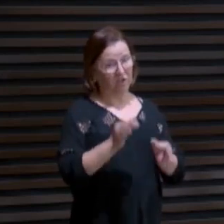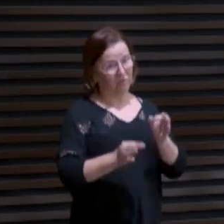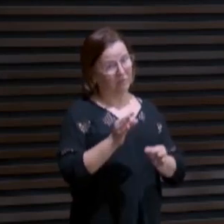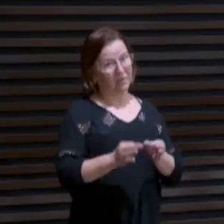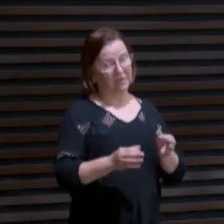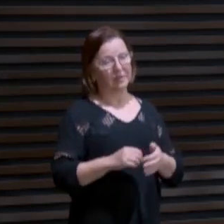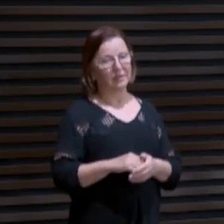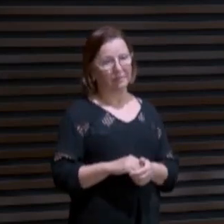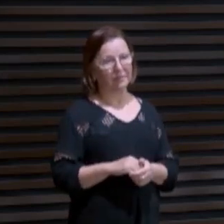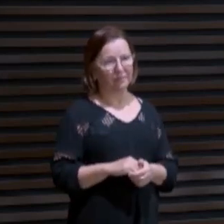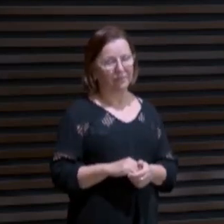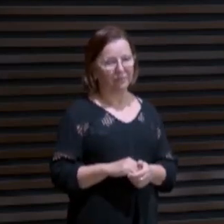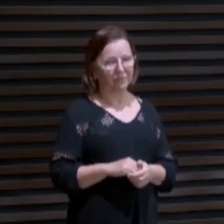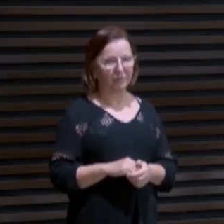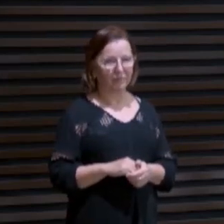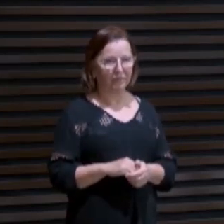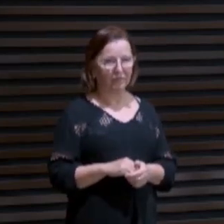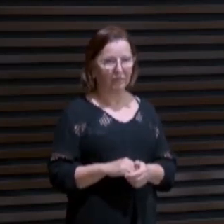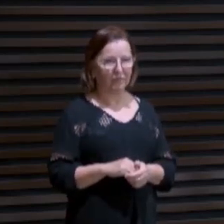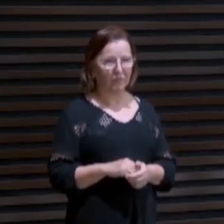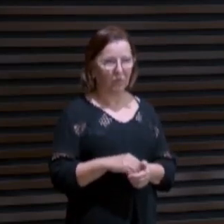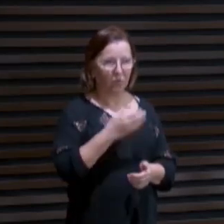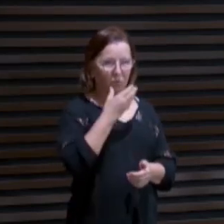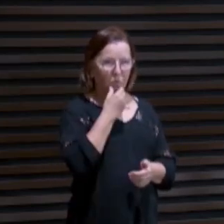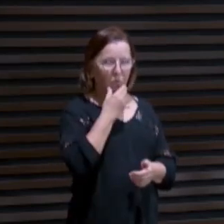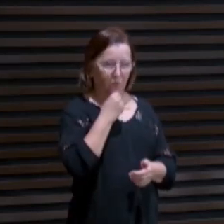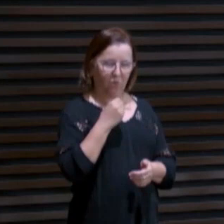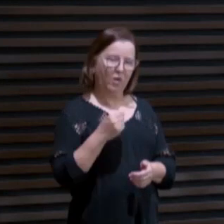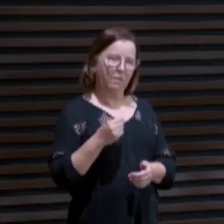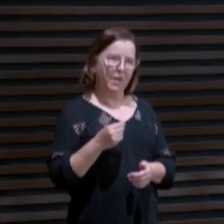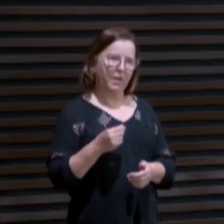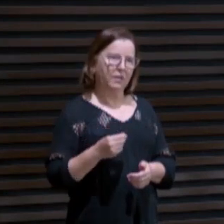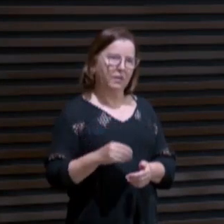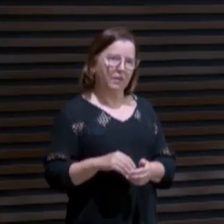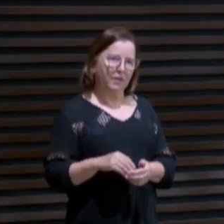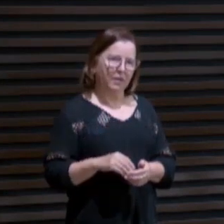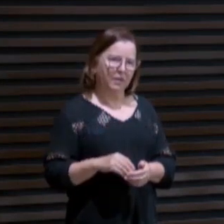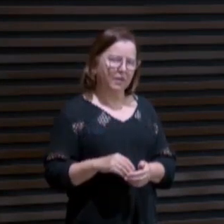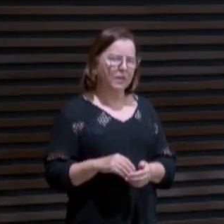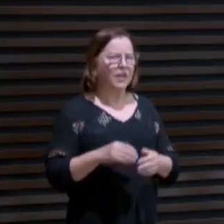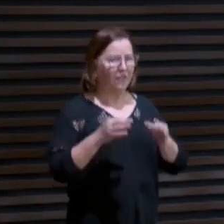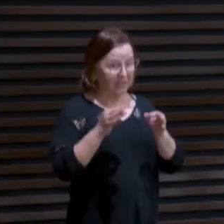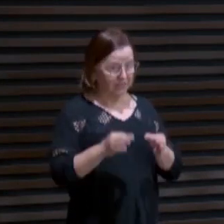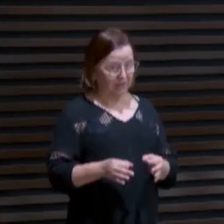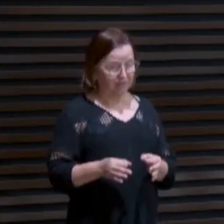A atitude de Niemöller foi correta, pois seu silêncio